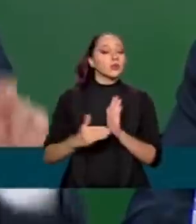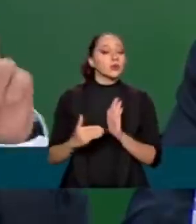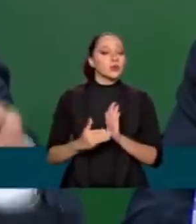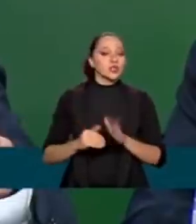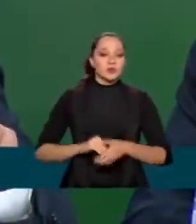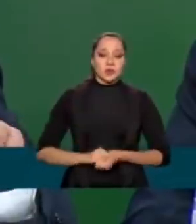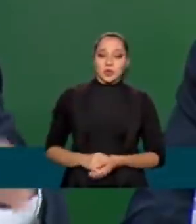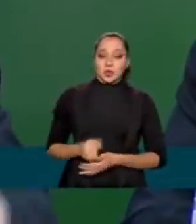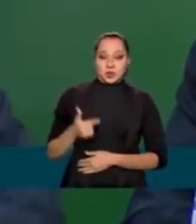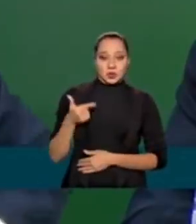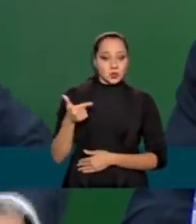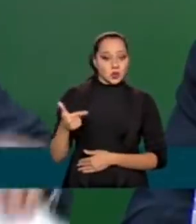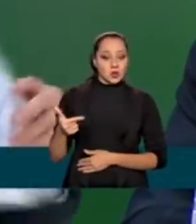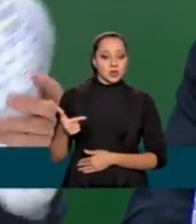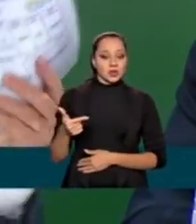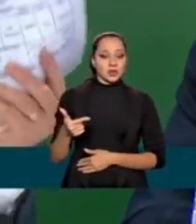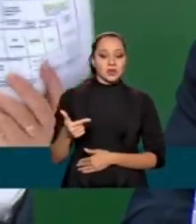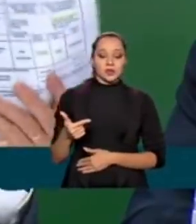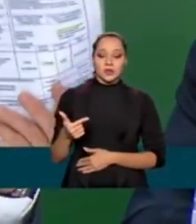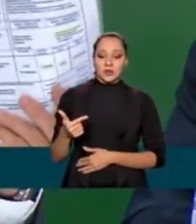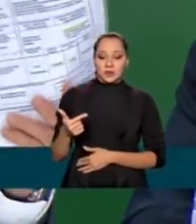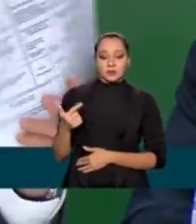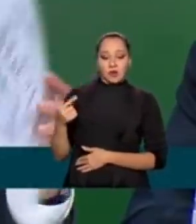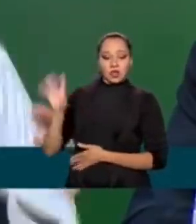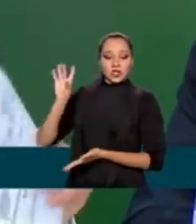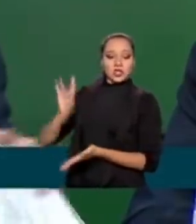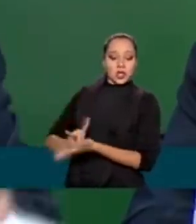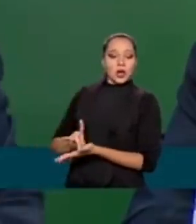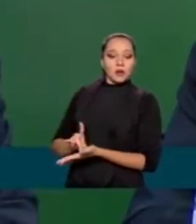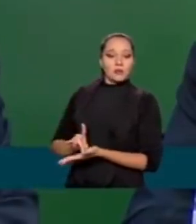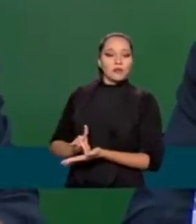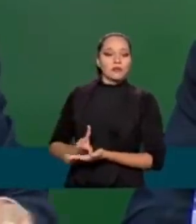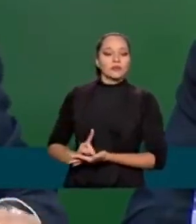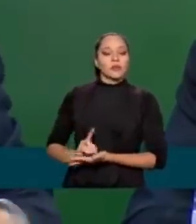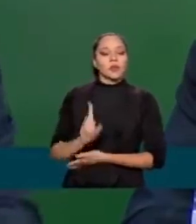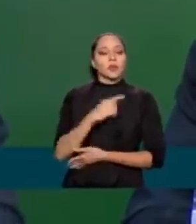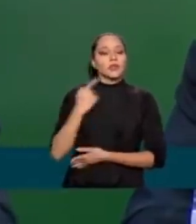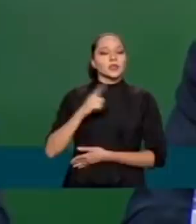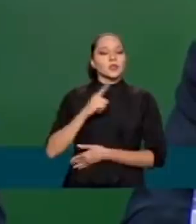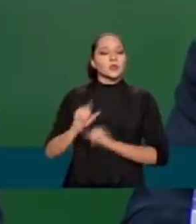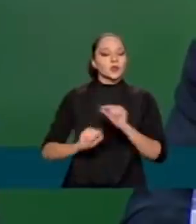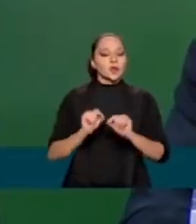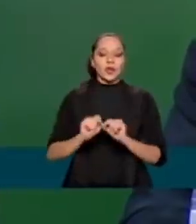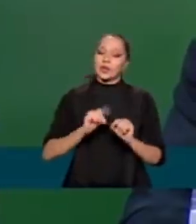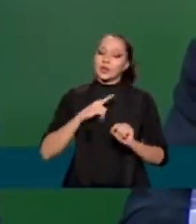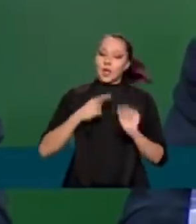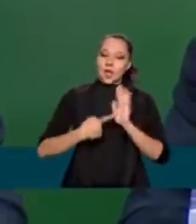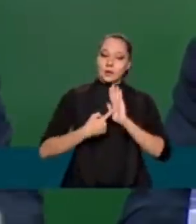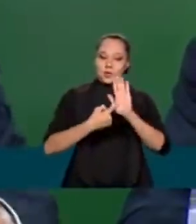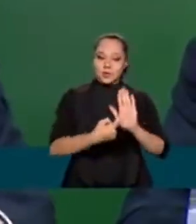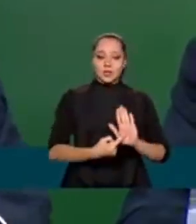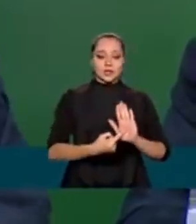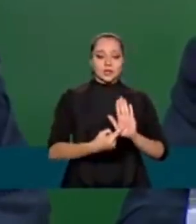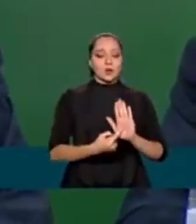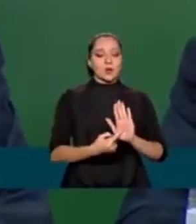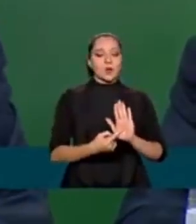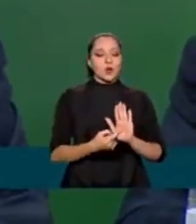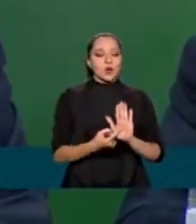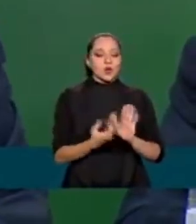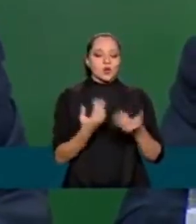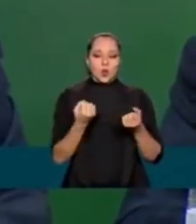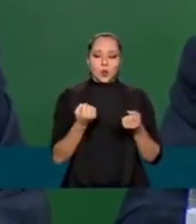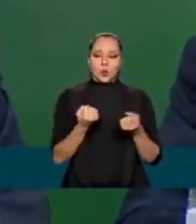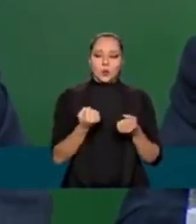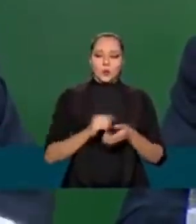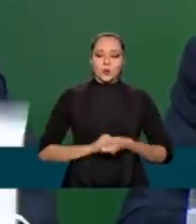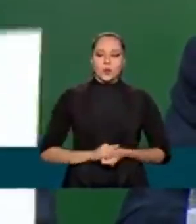nos dois invoices originais, nós temos a apresentação do peso